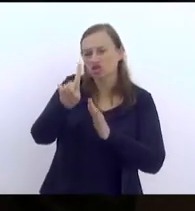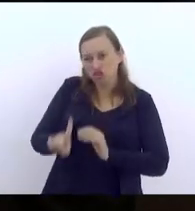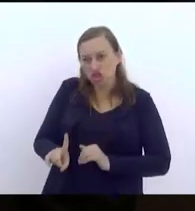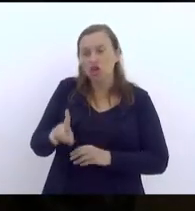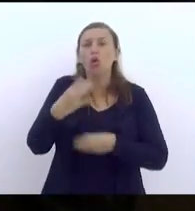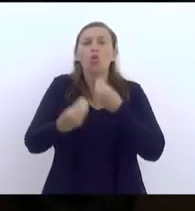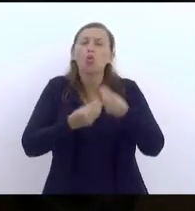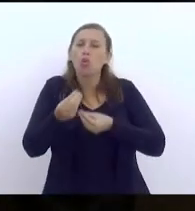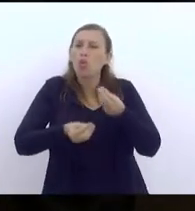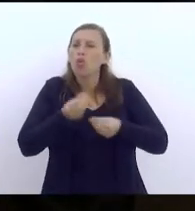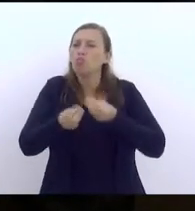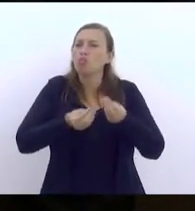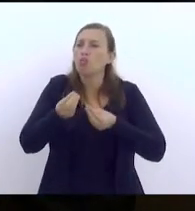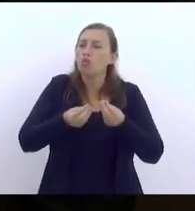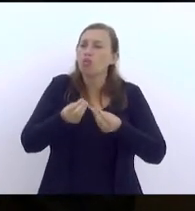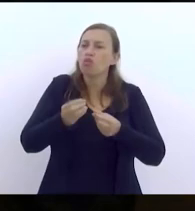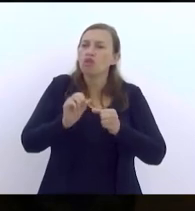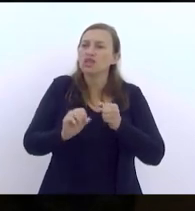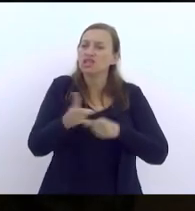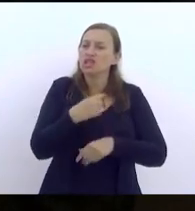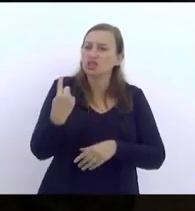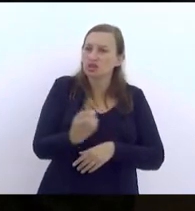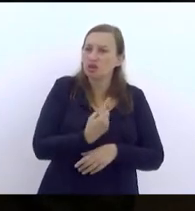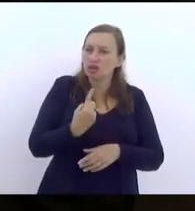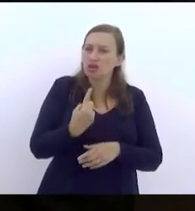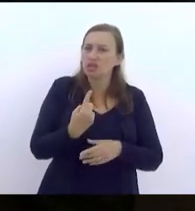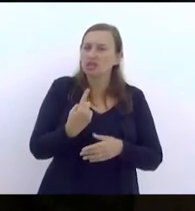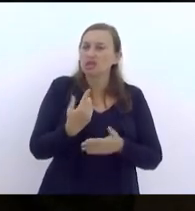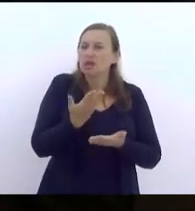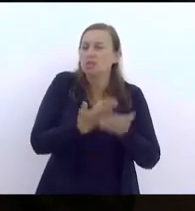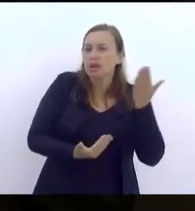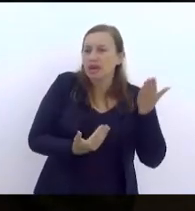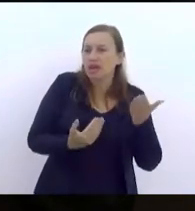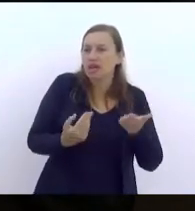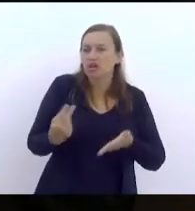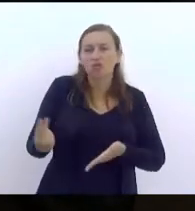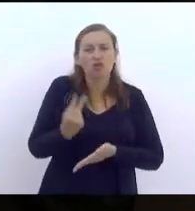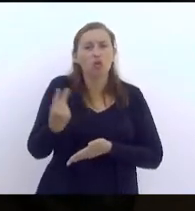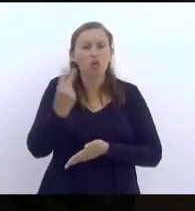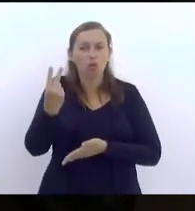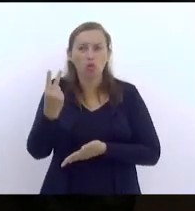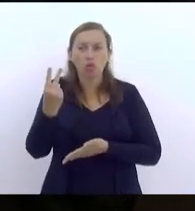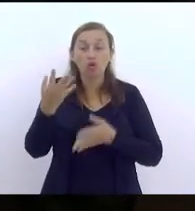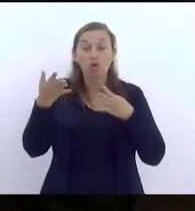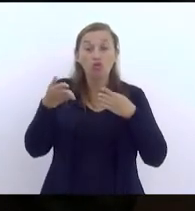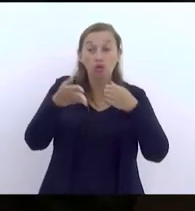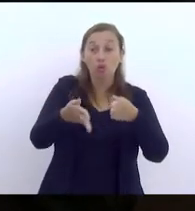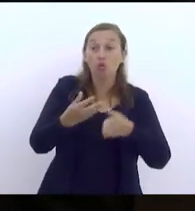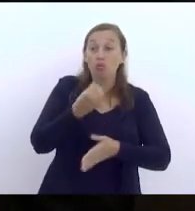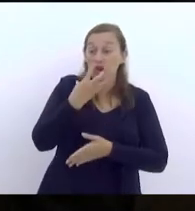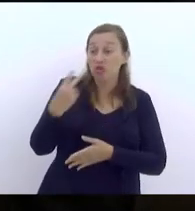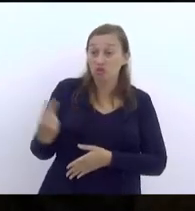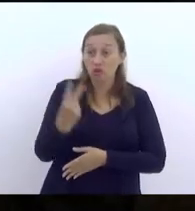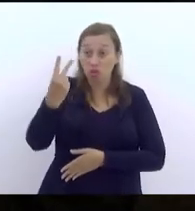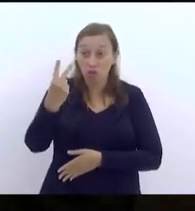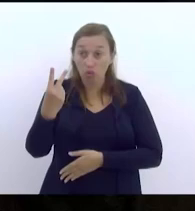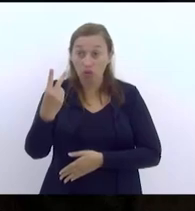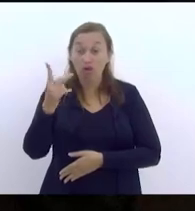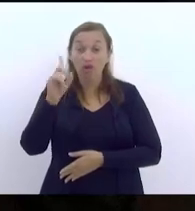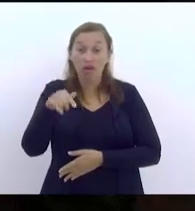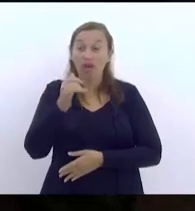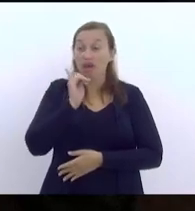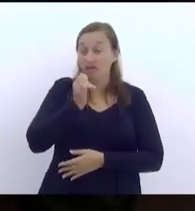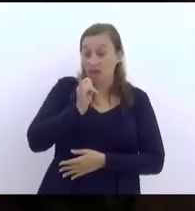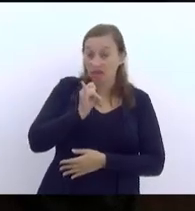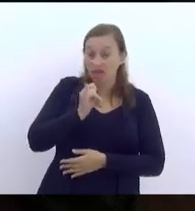fazer com que a gente saia descredibilizado. Frisou bem que o que vale é a tal da